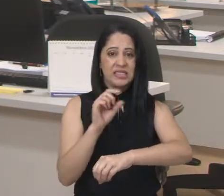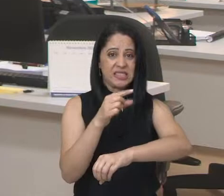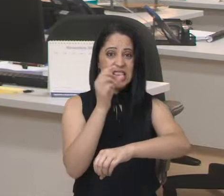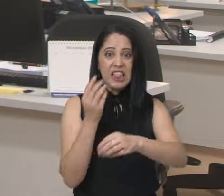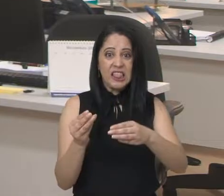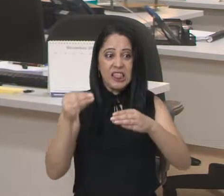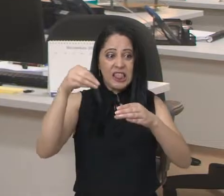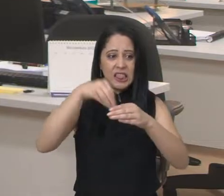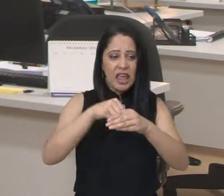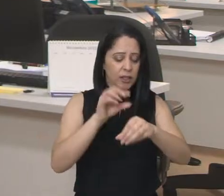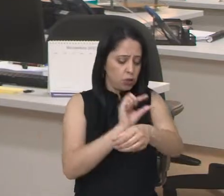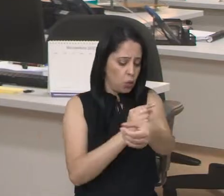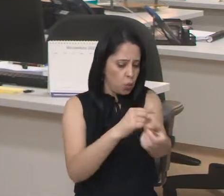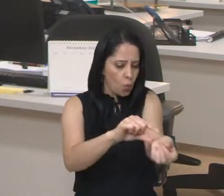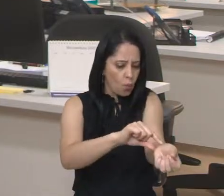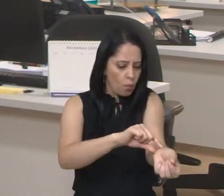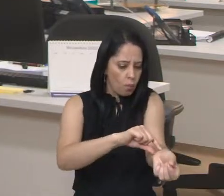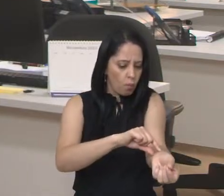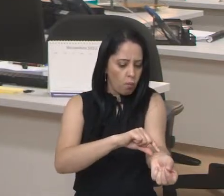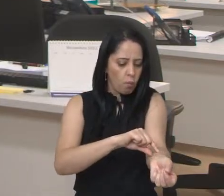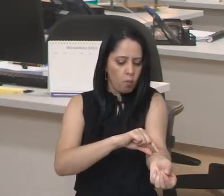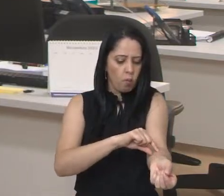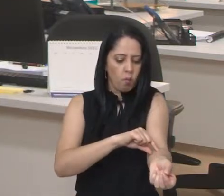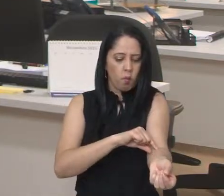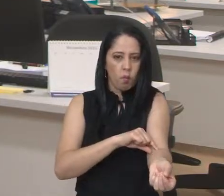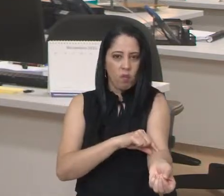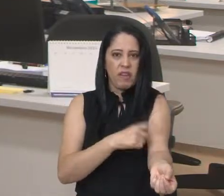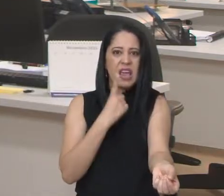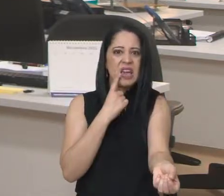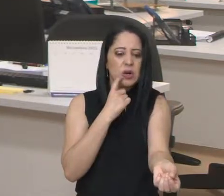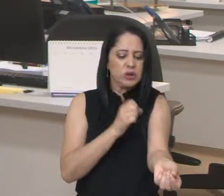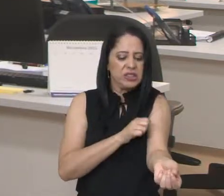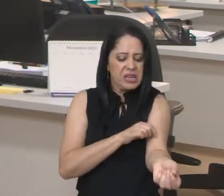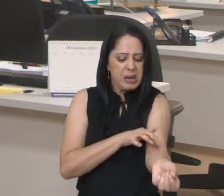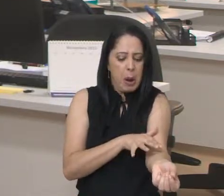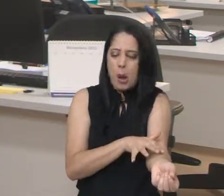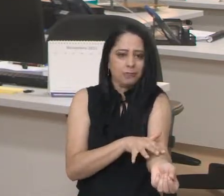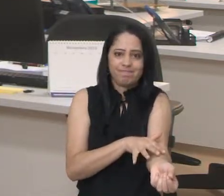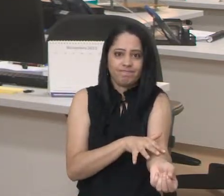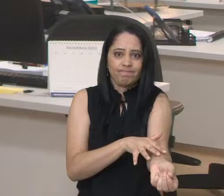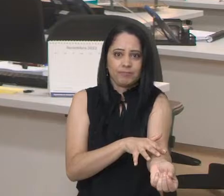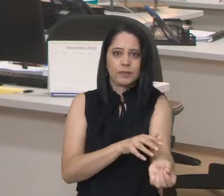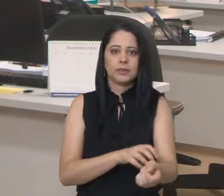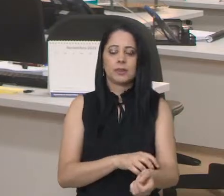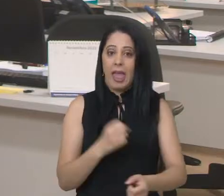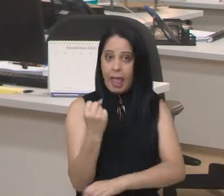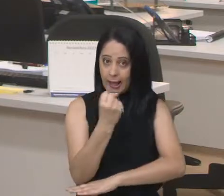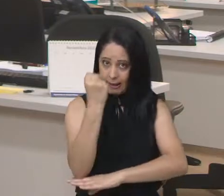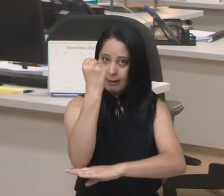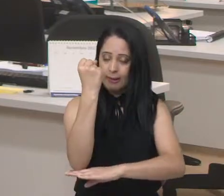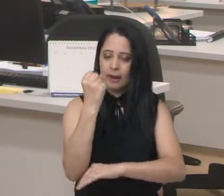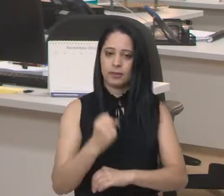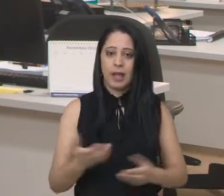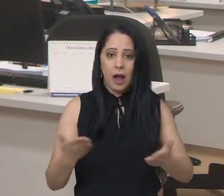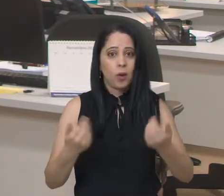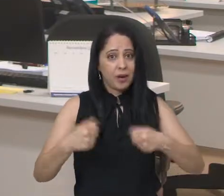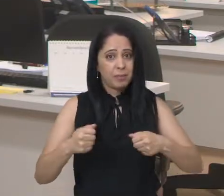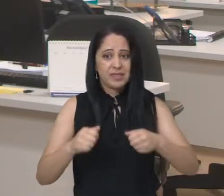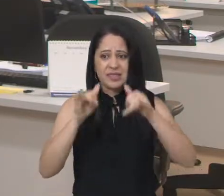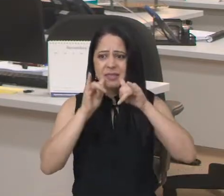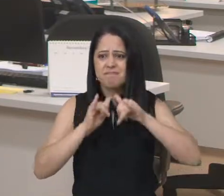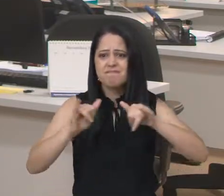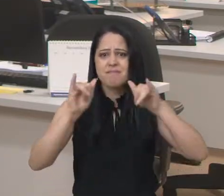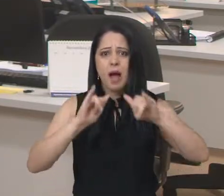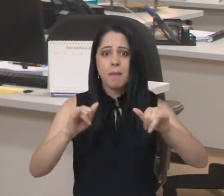e o fluxo sanguíneo é bloqueado. A atenção com a doença, que já era muito grande pela gravidade, agora precisa ser